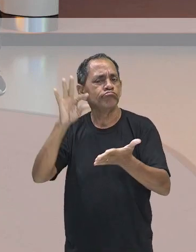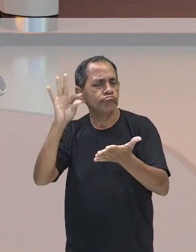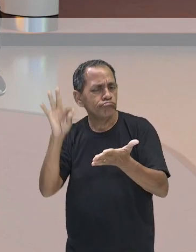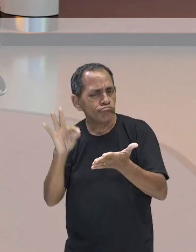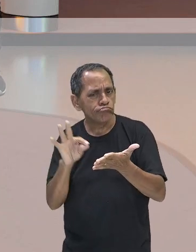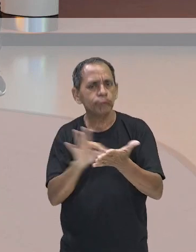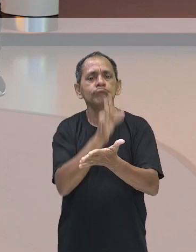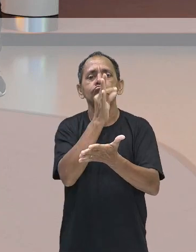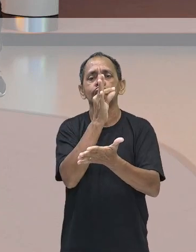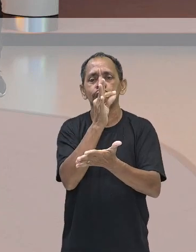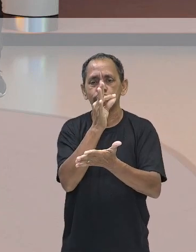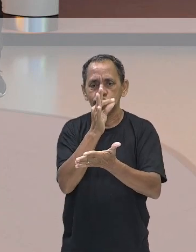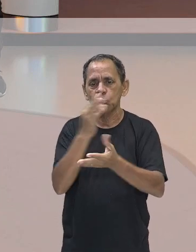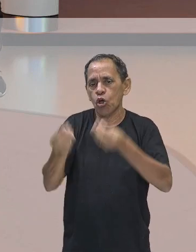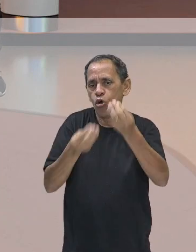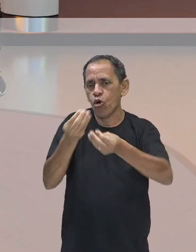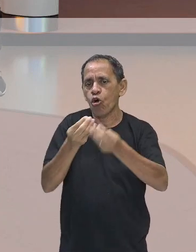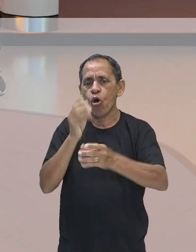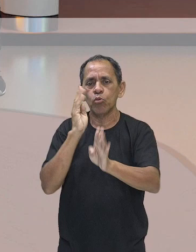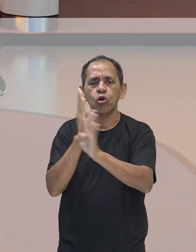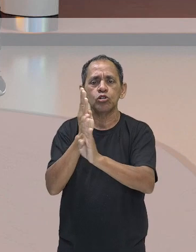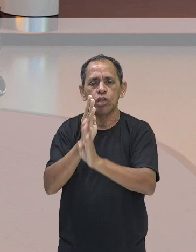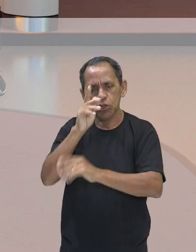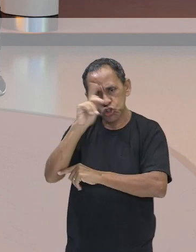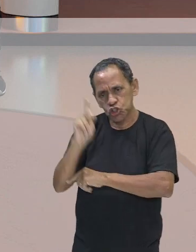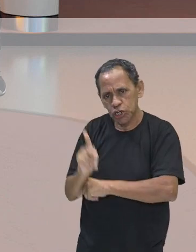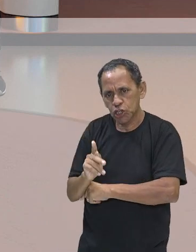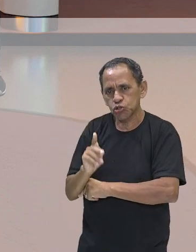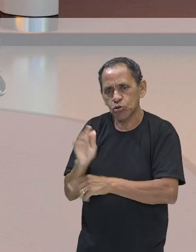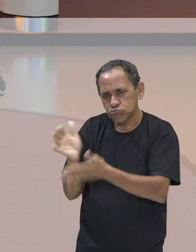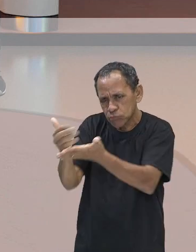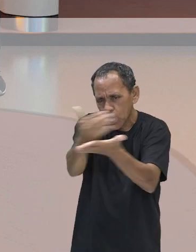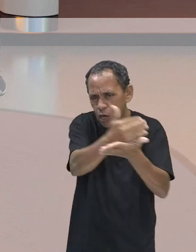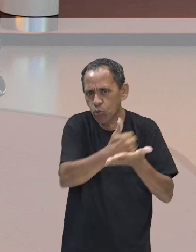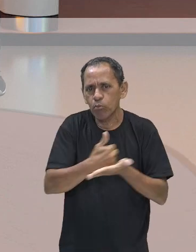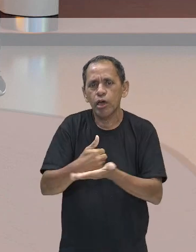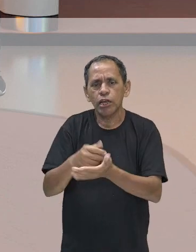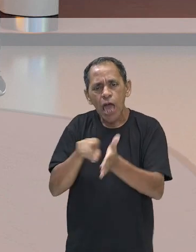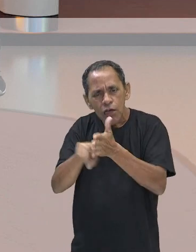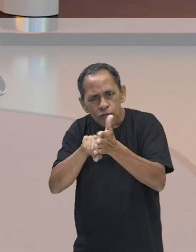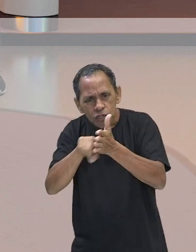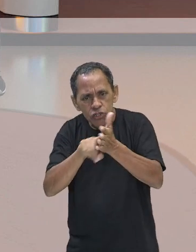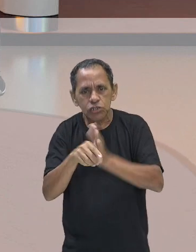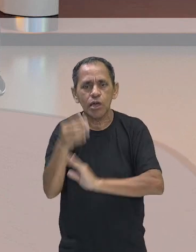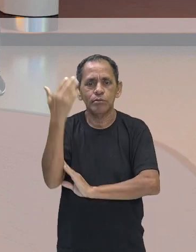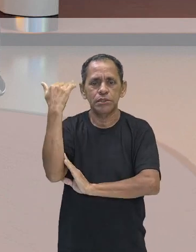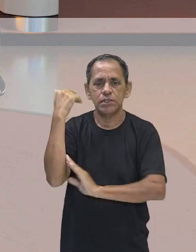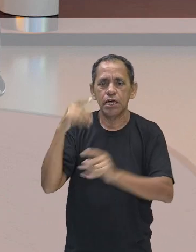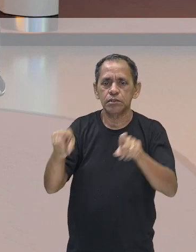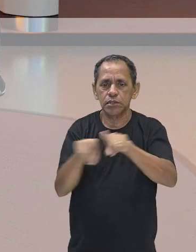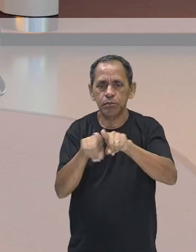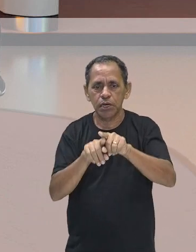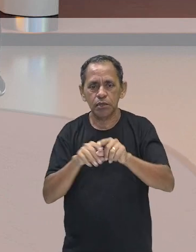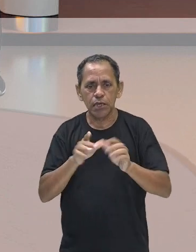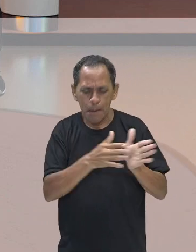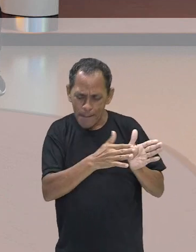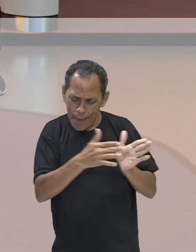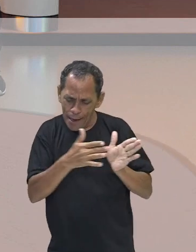vestígios considerados legítimos para o historiador recuperar o passado, tá, gente? Durante muito tempo, a